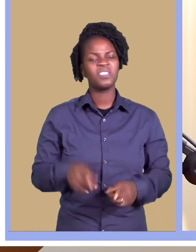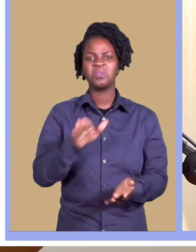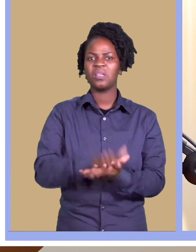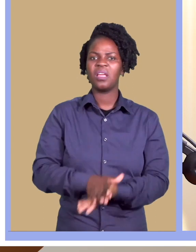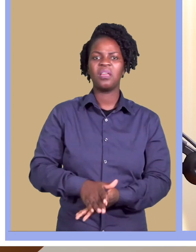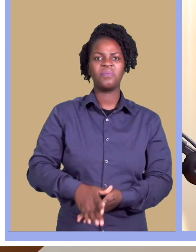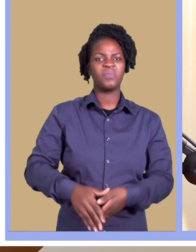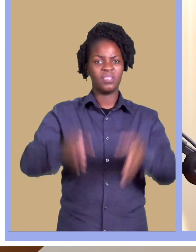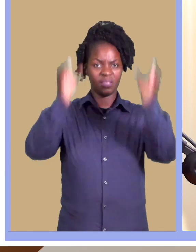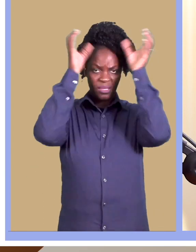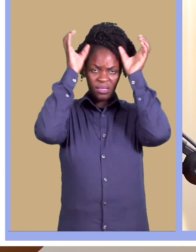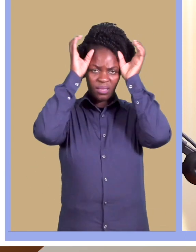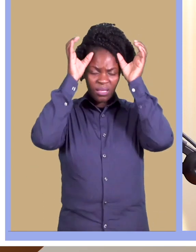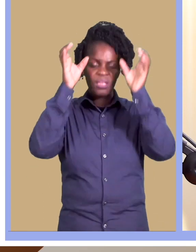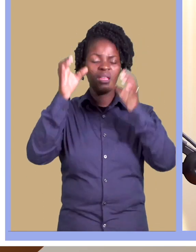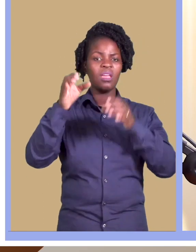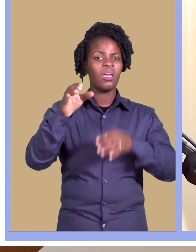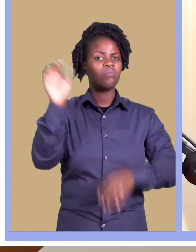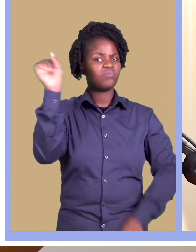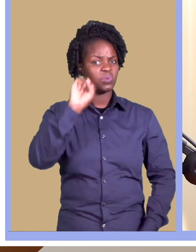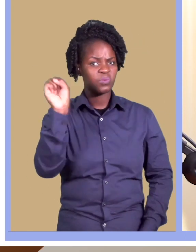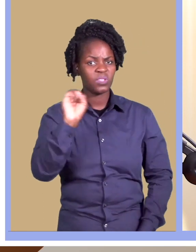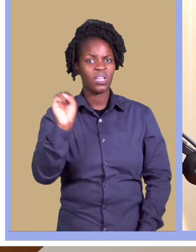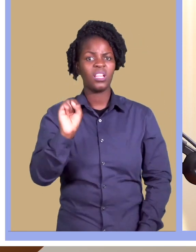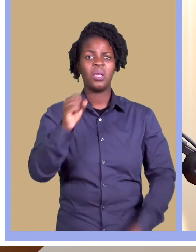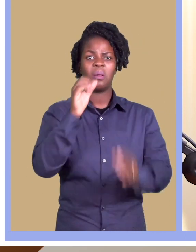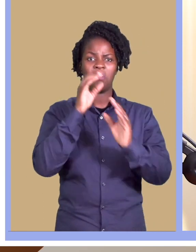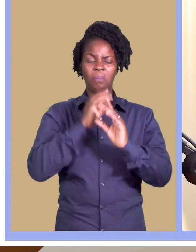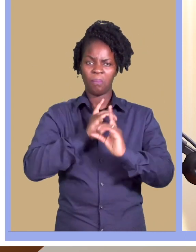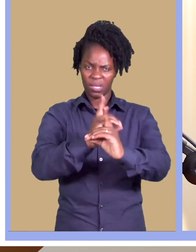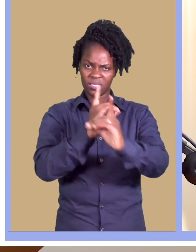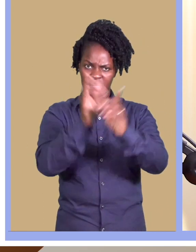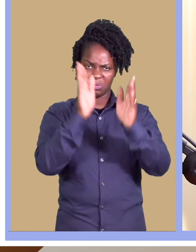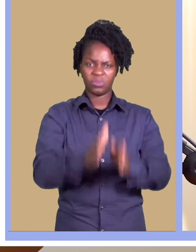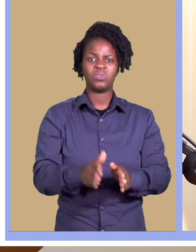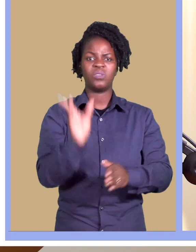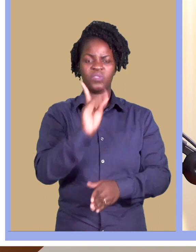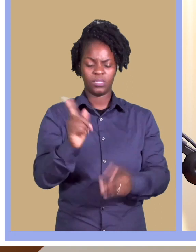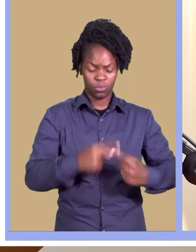deficiência até estão lá nos comitês de gestão, mas muitas delas não sabem